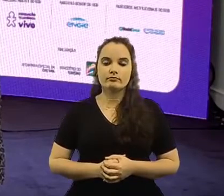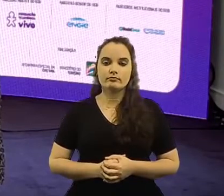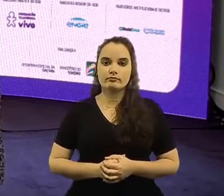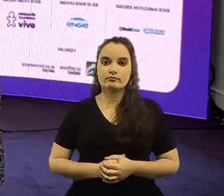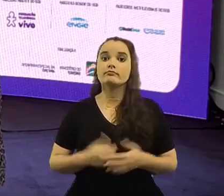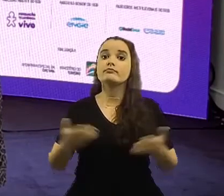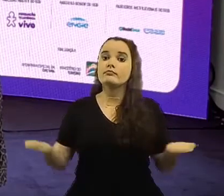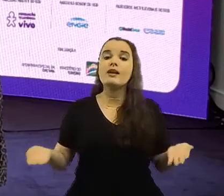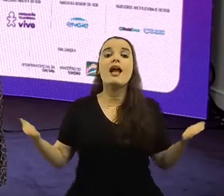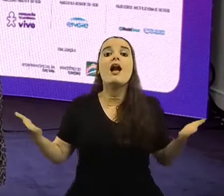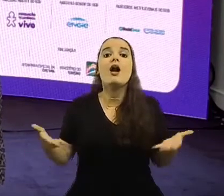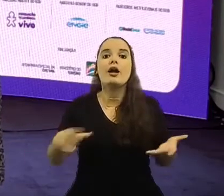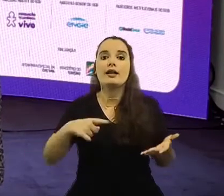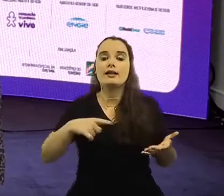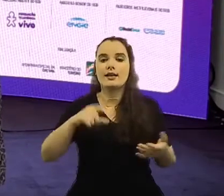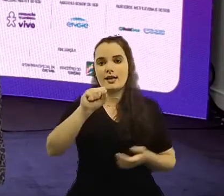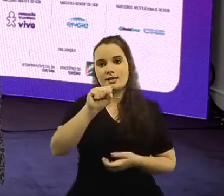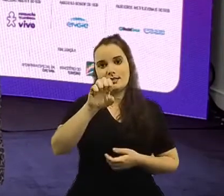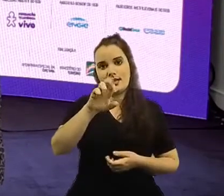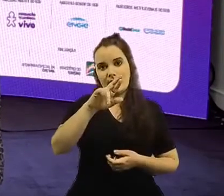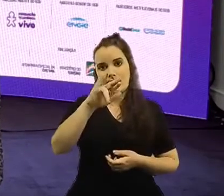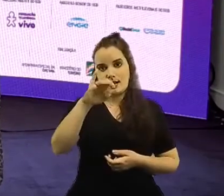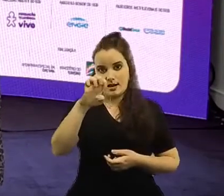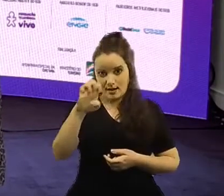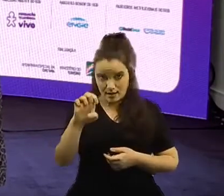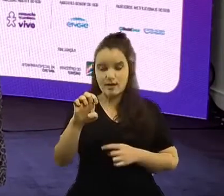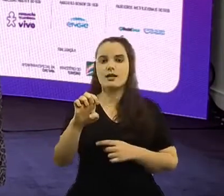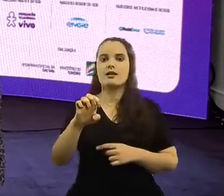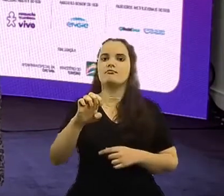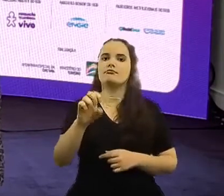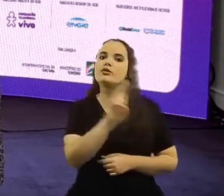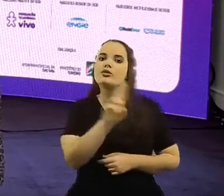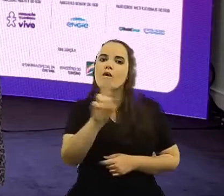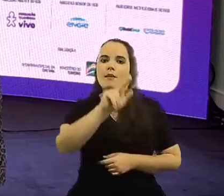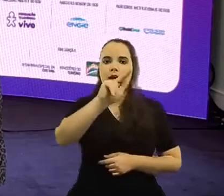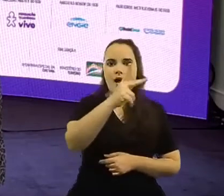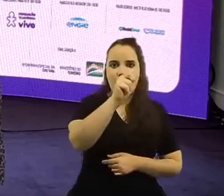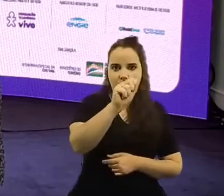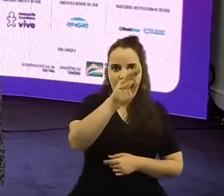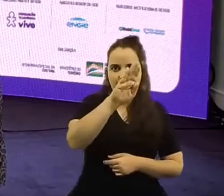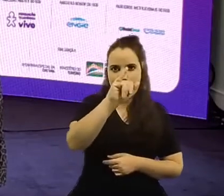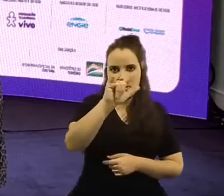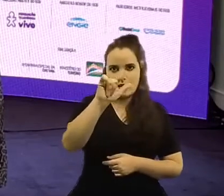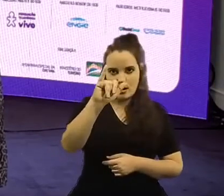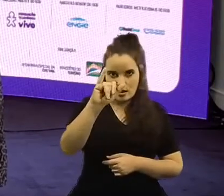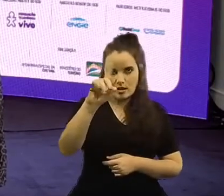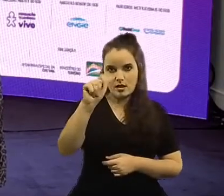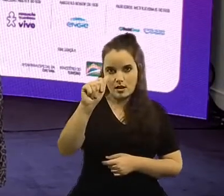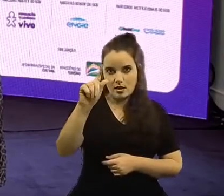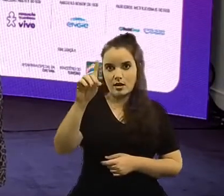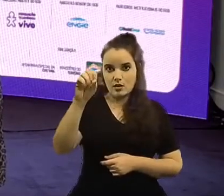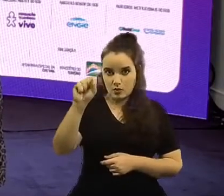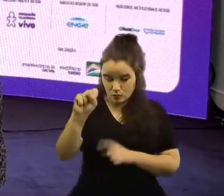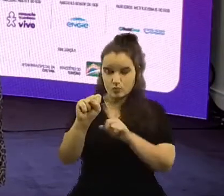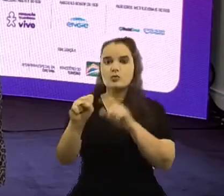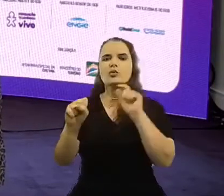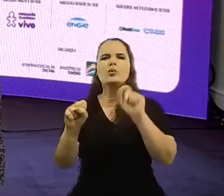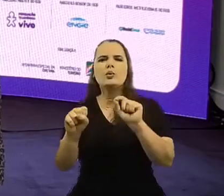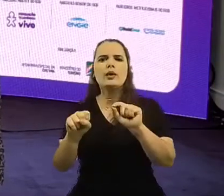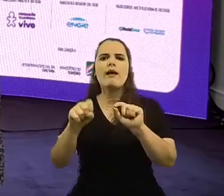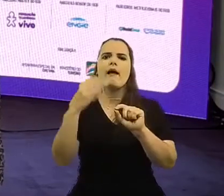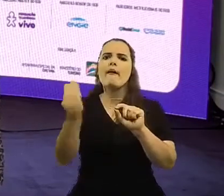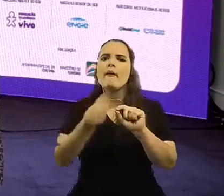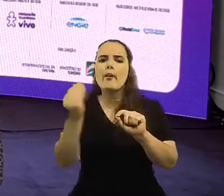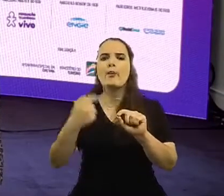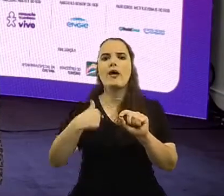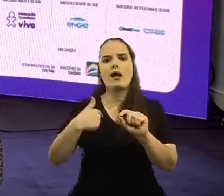é uma série onde teremos episódios para explicar de forma muito simples todo mundo dos dados, né? Eu sou analista de